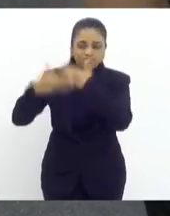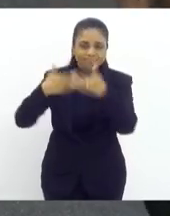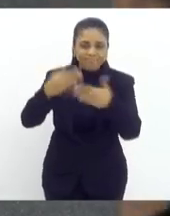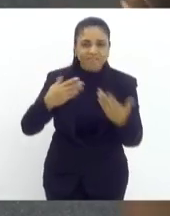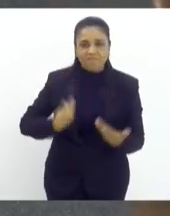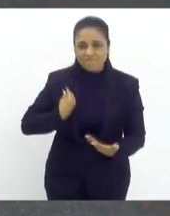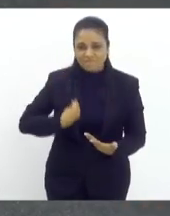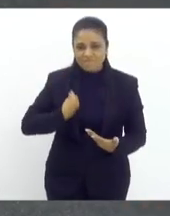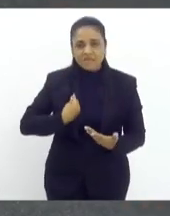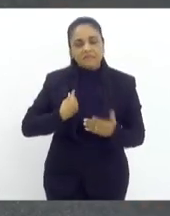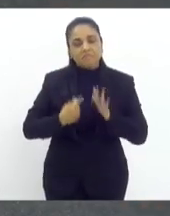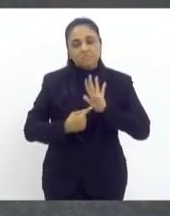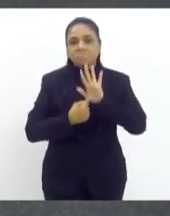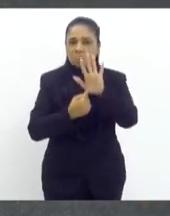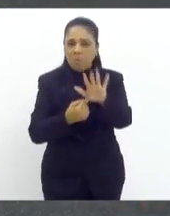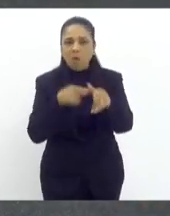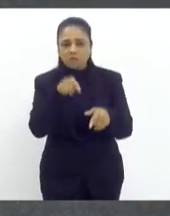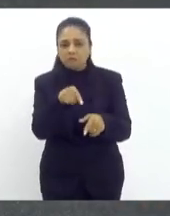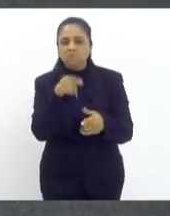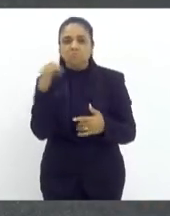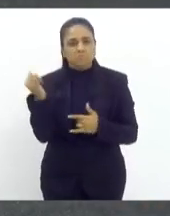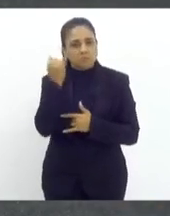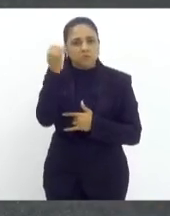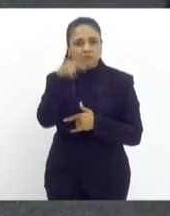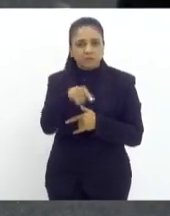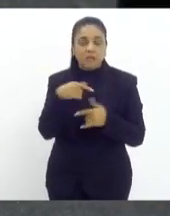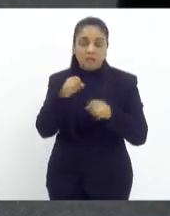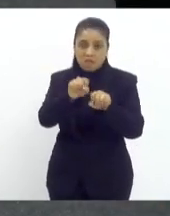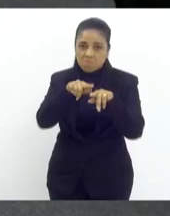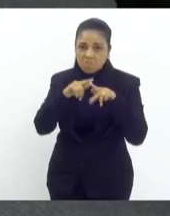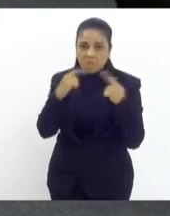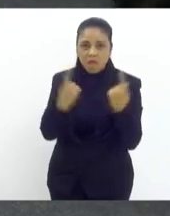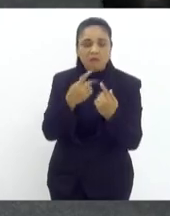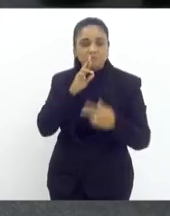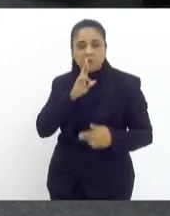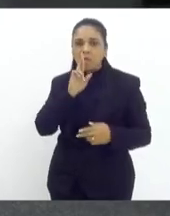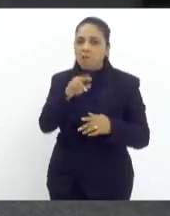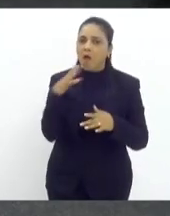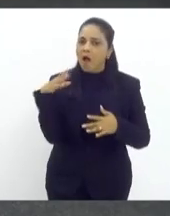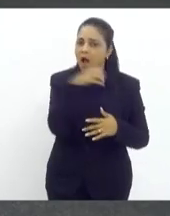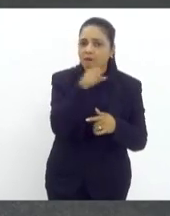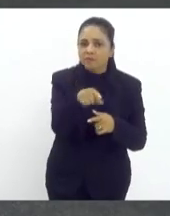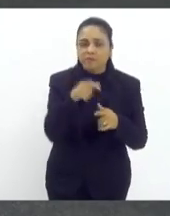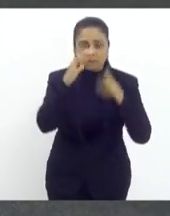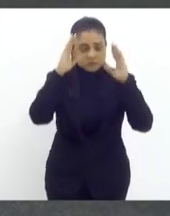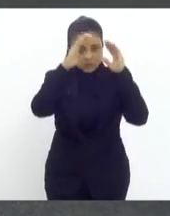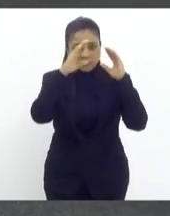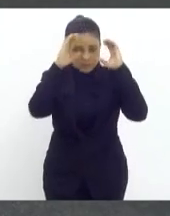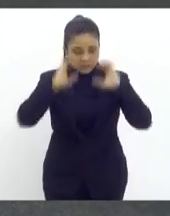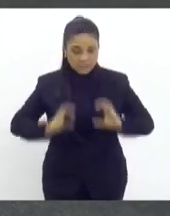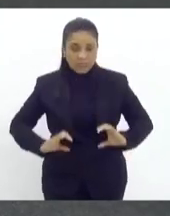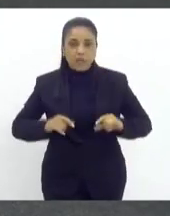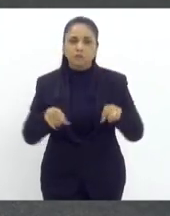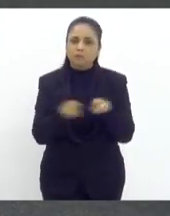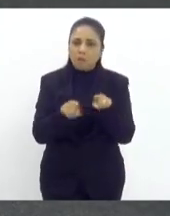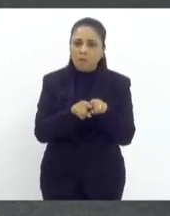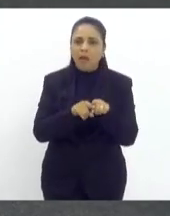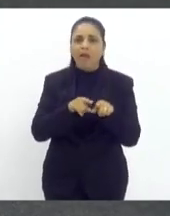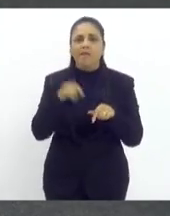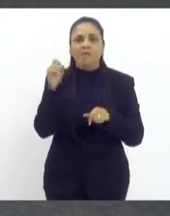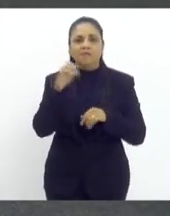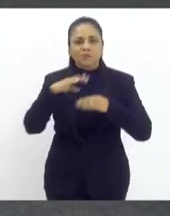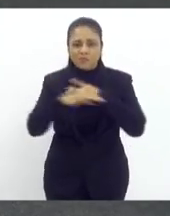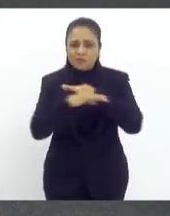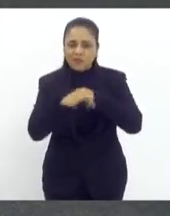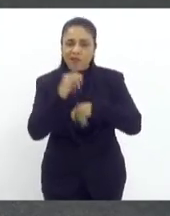si só e essa casa qual parabenizo coletivamente deu uma resposta muito rápida a um cidadão que também é Fluminense que também é do nosso